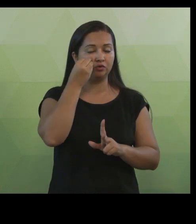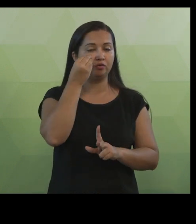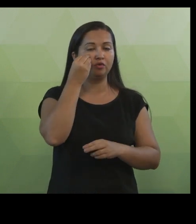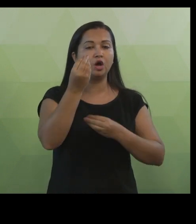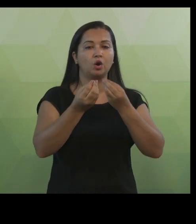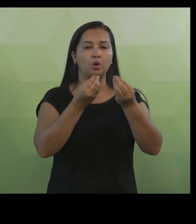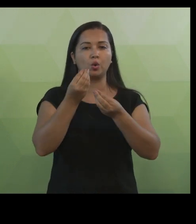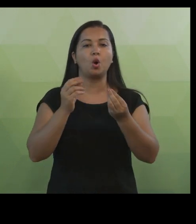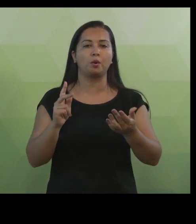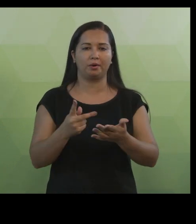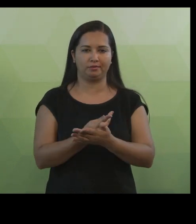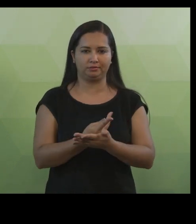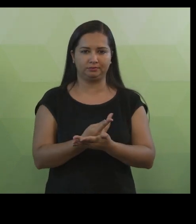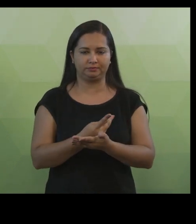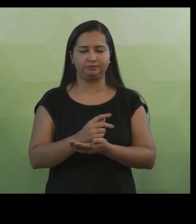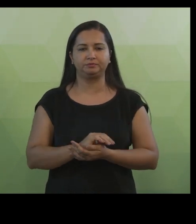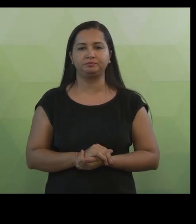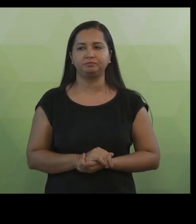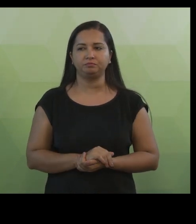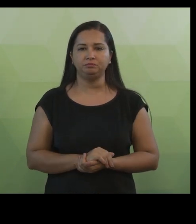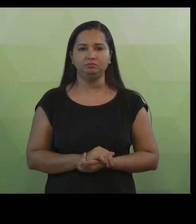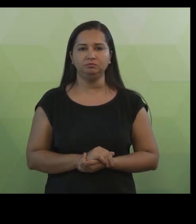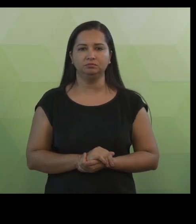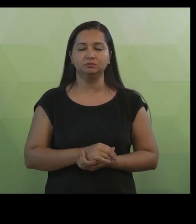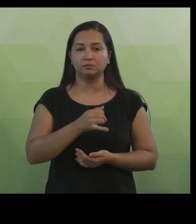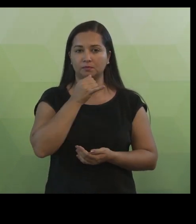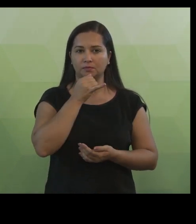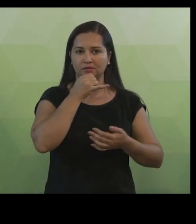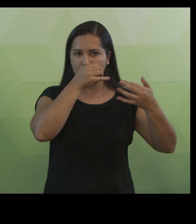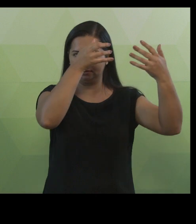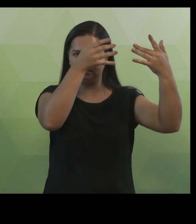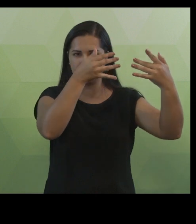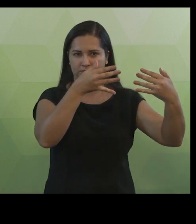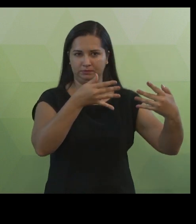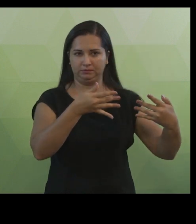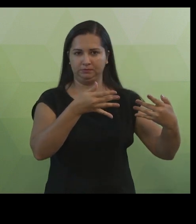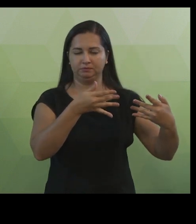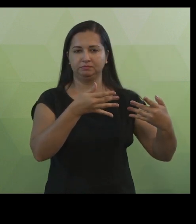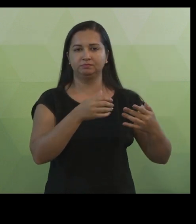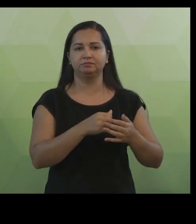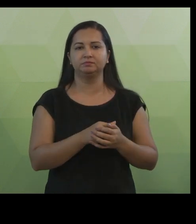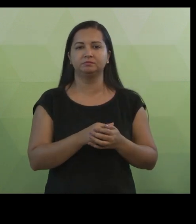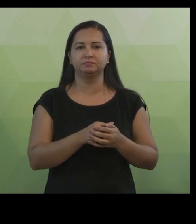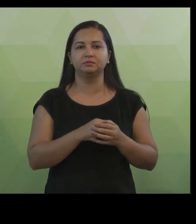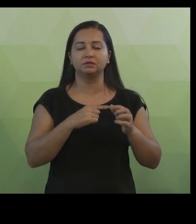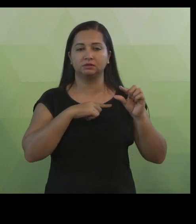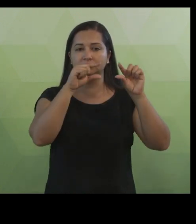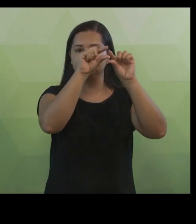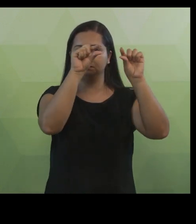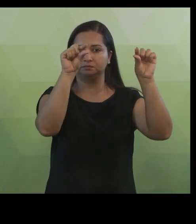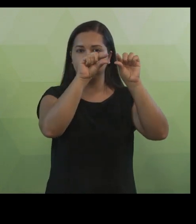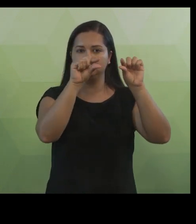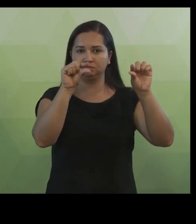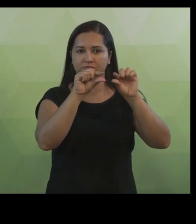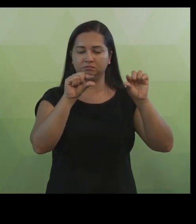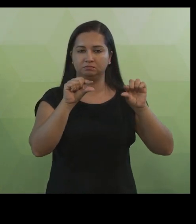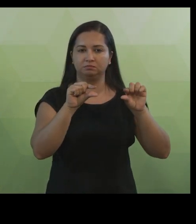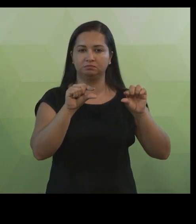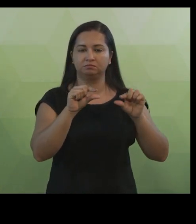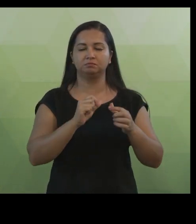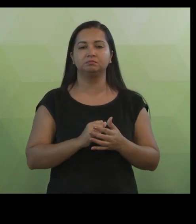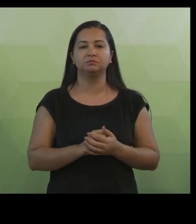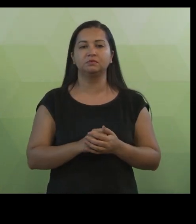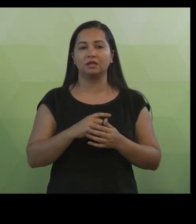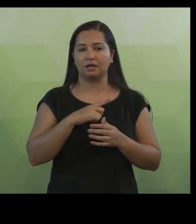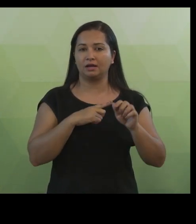Agora, se for de interesse fazer uma conversão do tipo double para int, aí já tem que ser uma definição